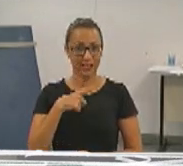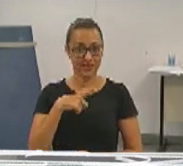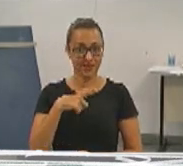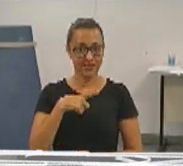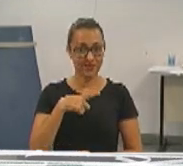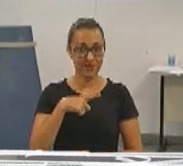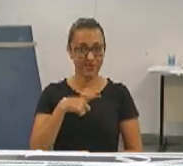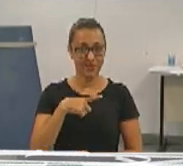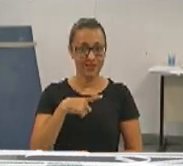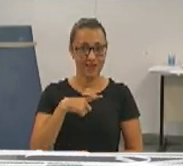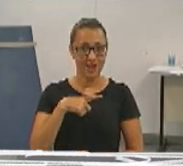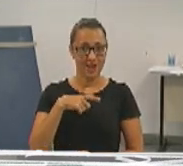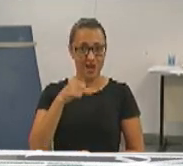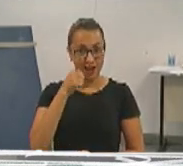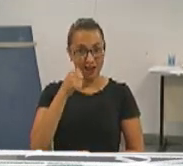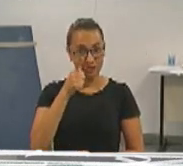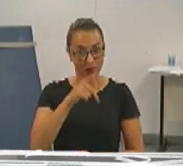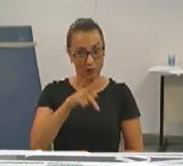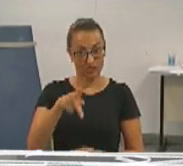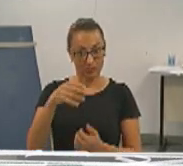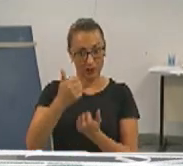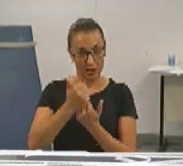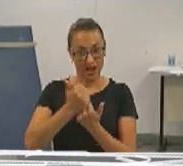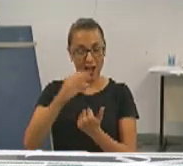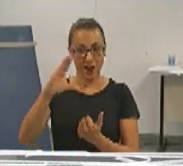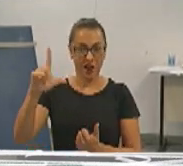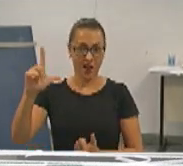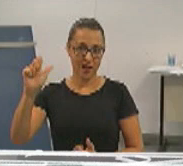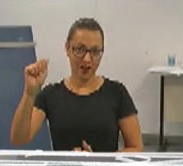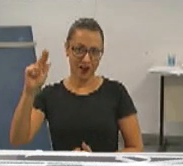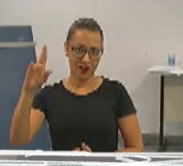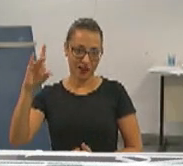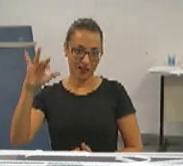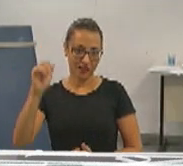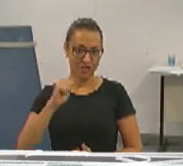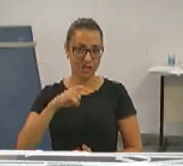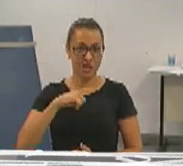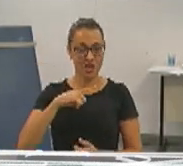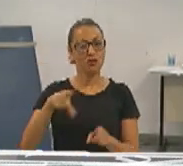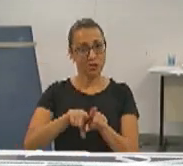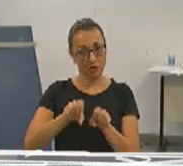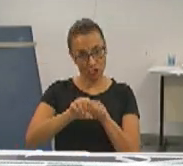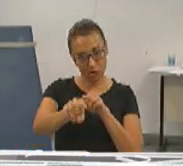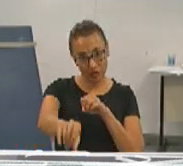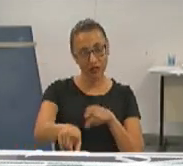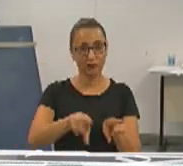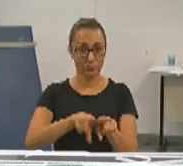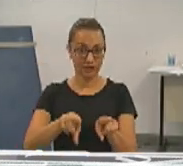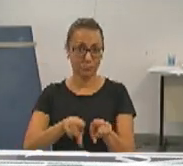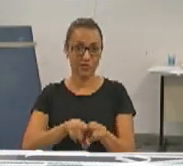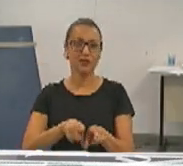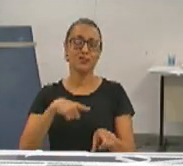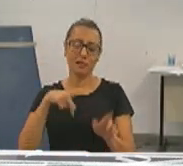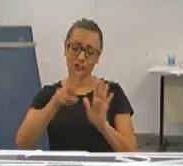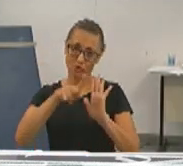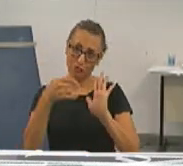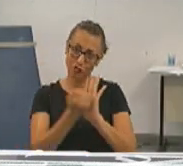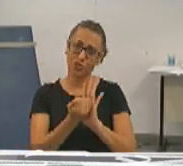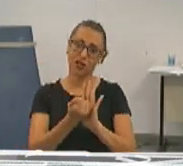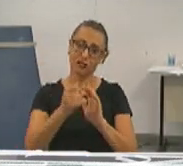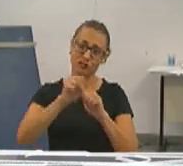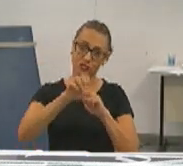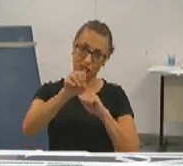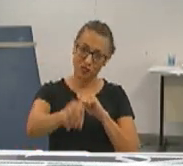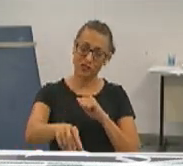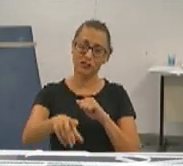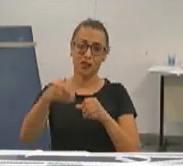nossa candidata a vice, professora Cláudia. Eu sou extensionista, temos projetos de extensão dentro do HU, um